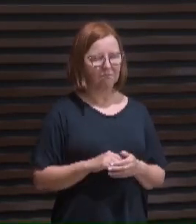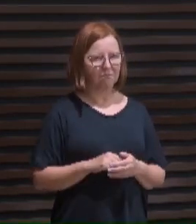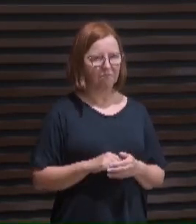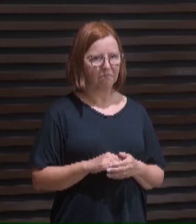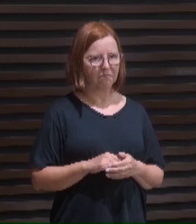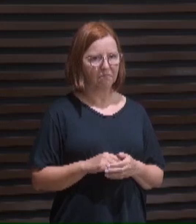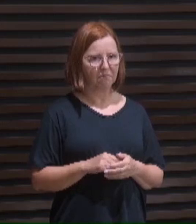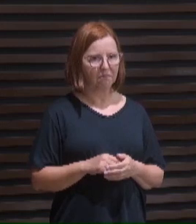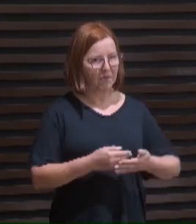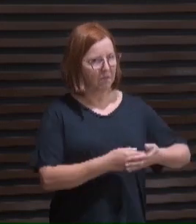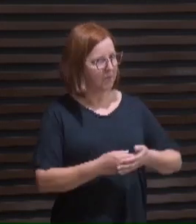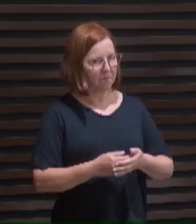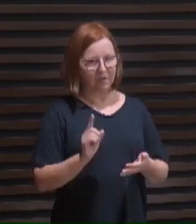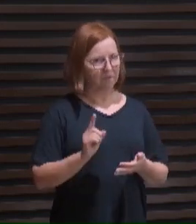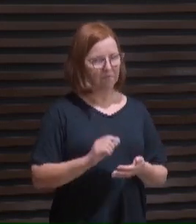Mas essa é